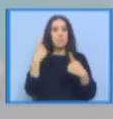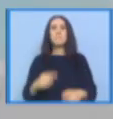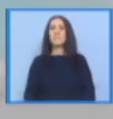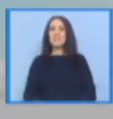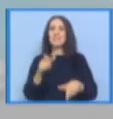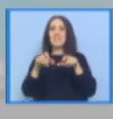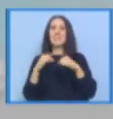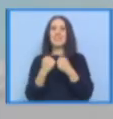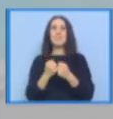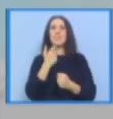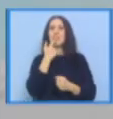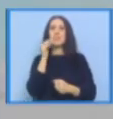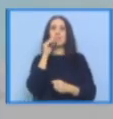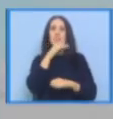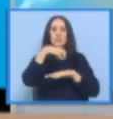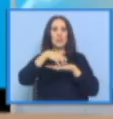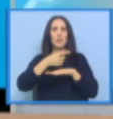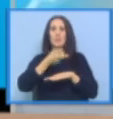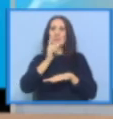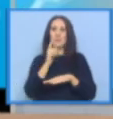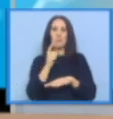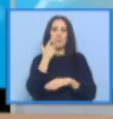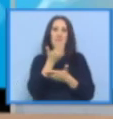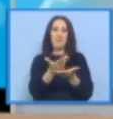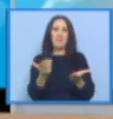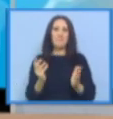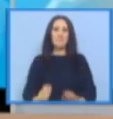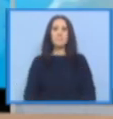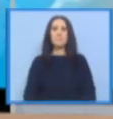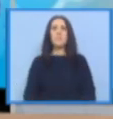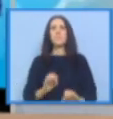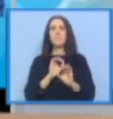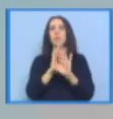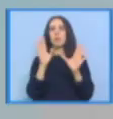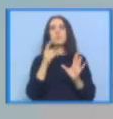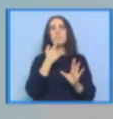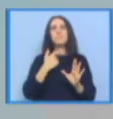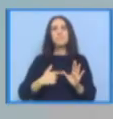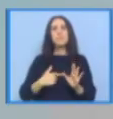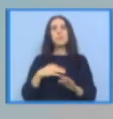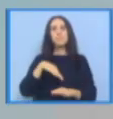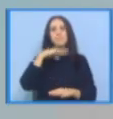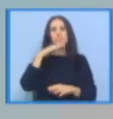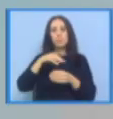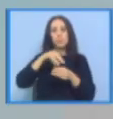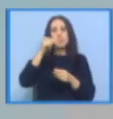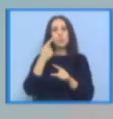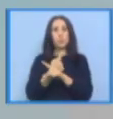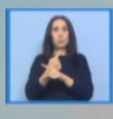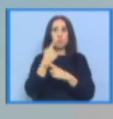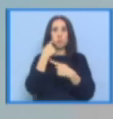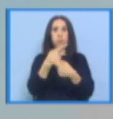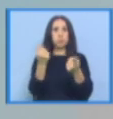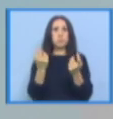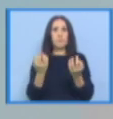somos blocos de gelo Claro. nessa dimensão. Também referem, sublinham a questão da poluição e tem estado na ordem do